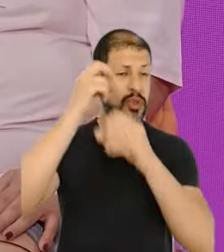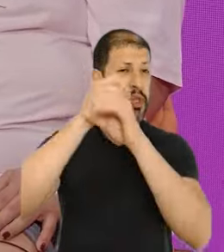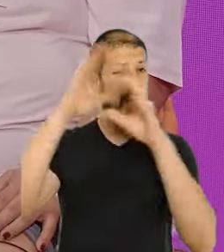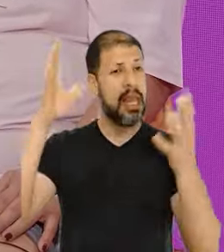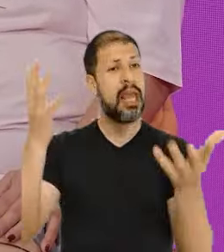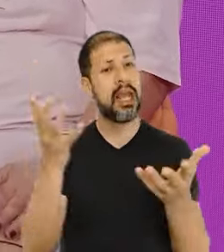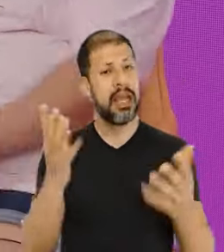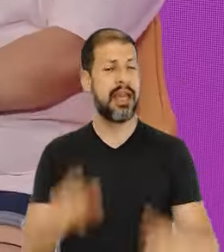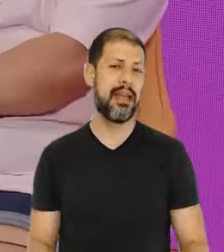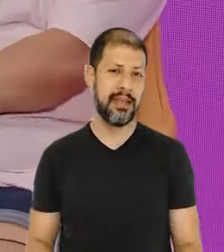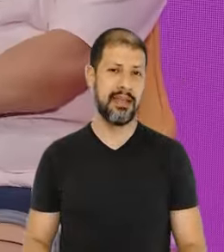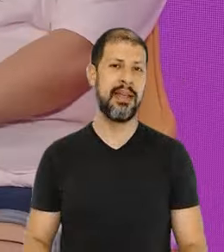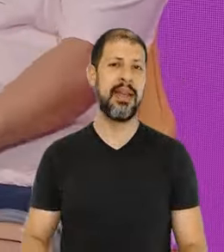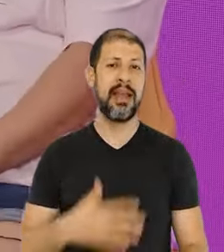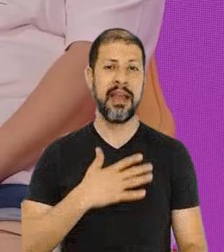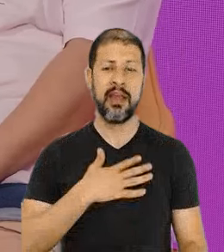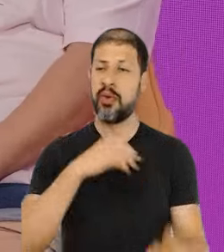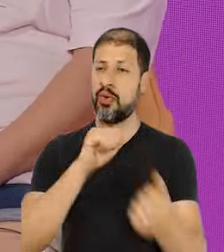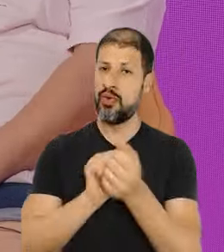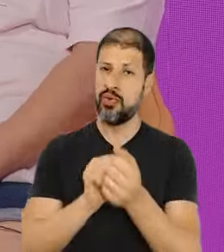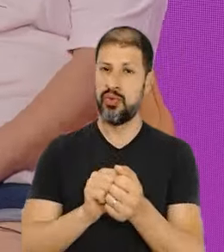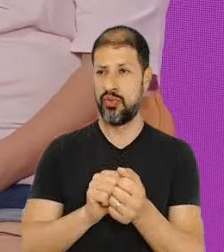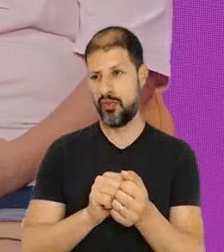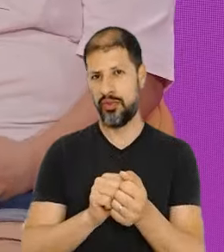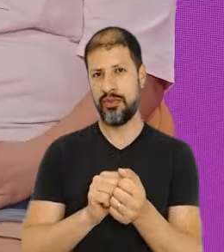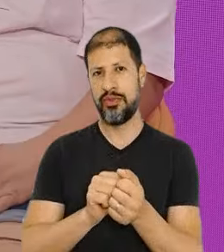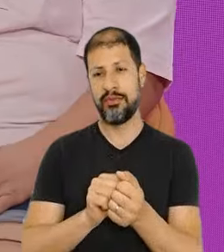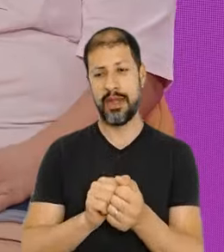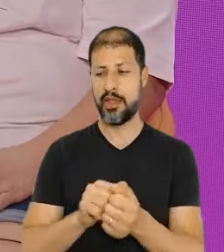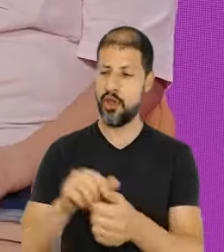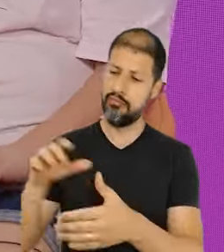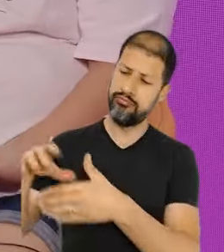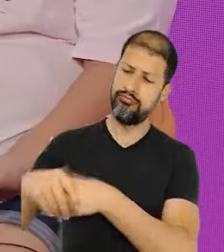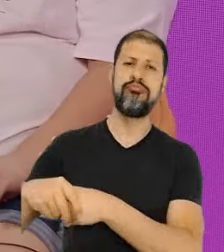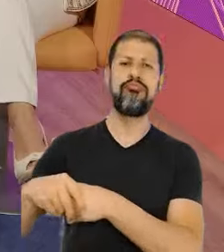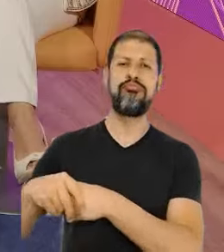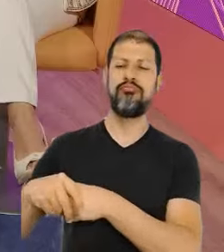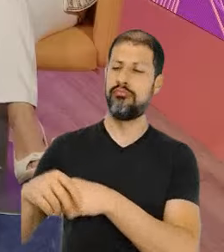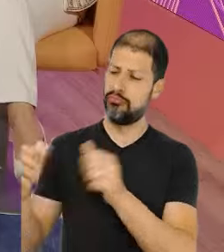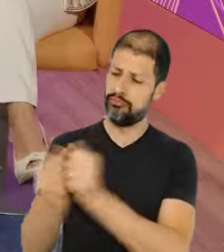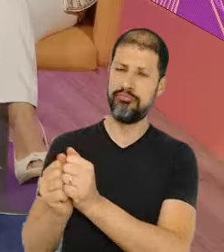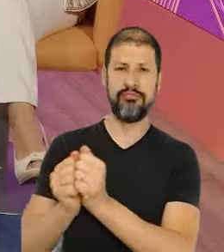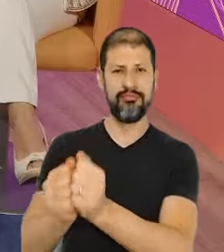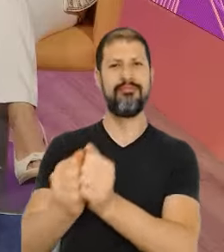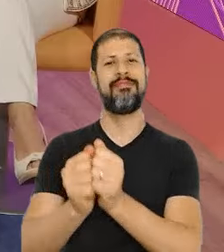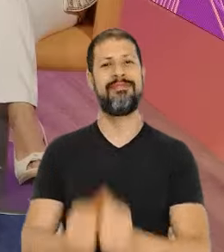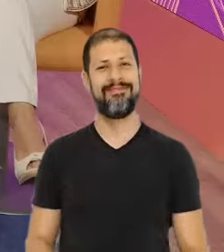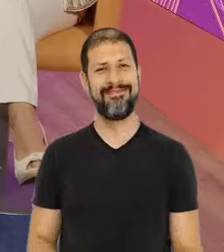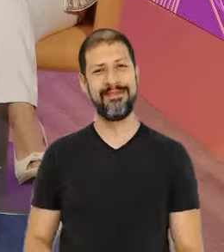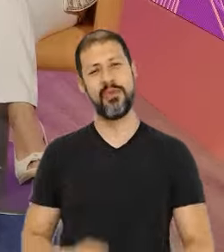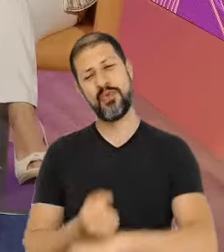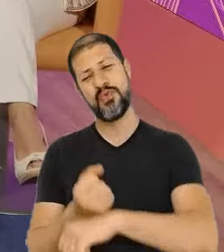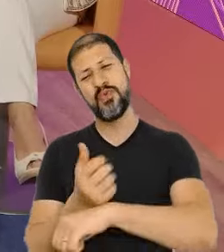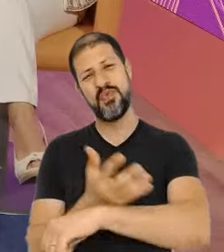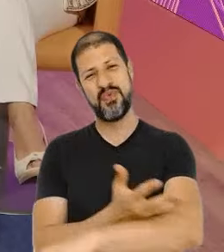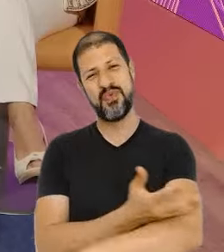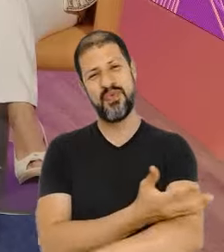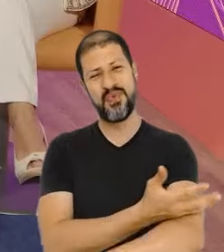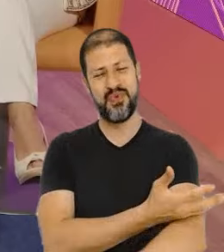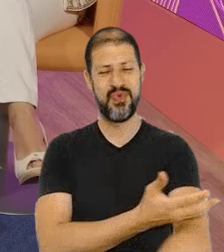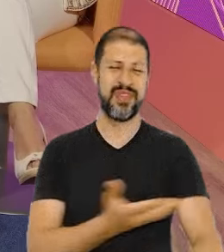conquistar e eu tô aqui junto para segurar na mão dela e dizer vamos junto se emociona a gente